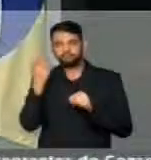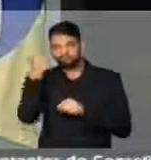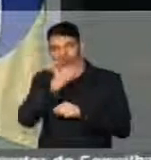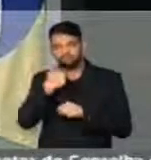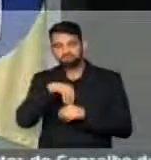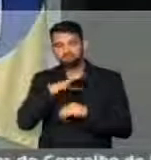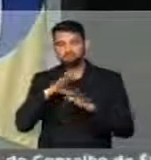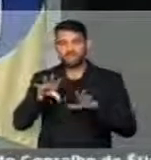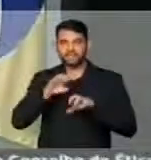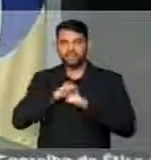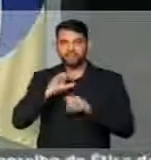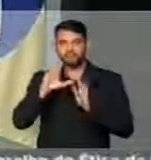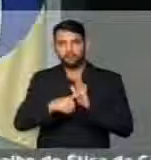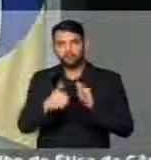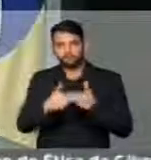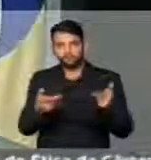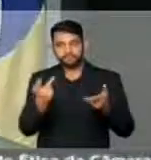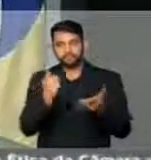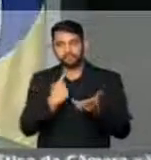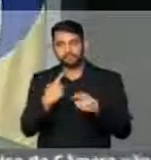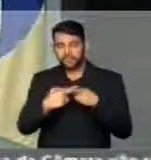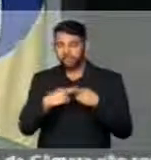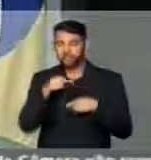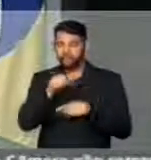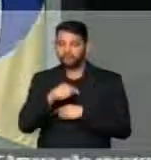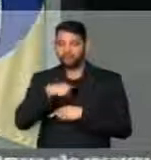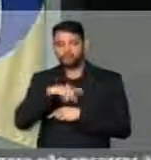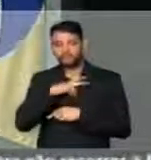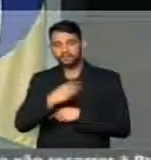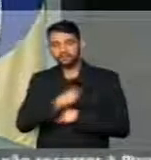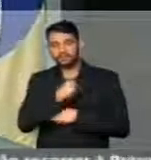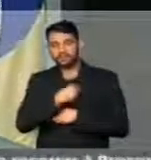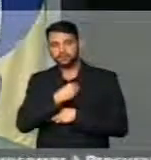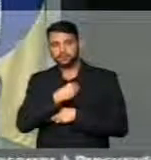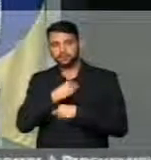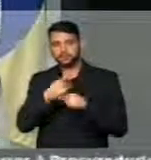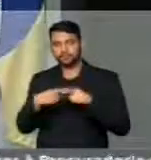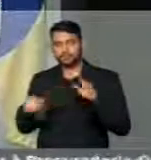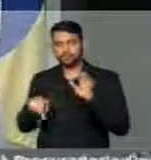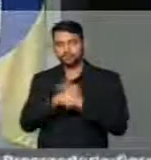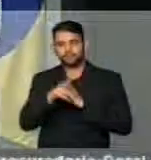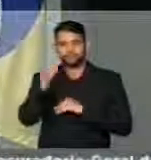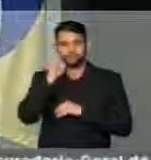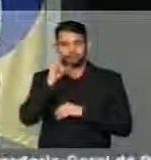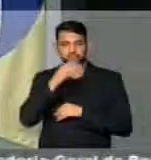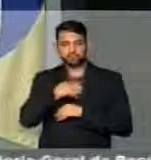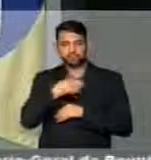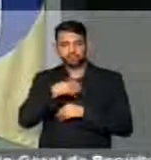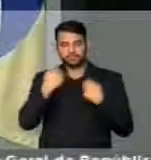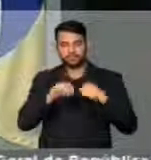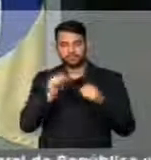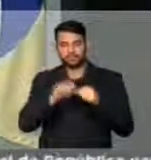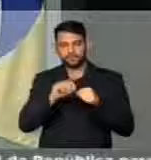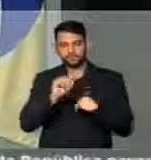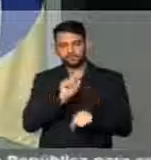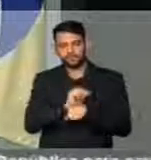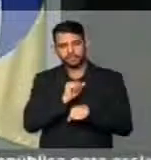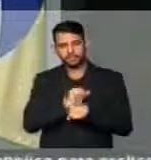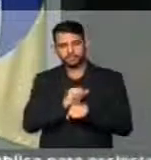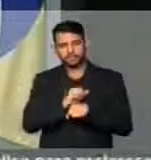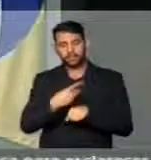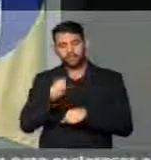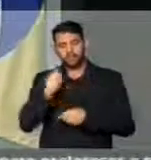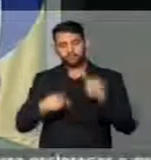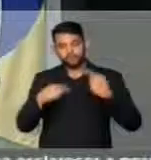ser conivente com a corrupção. Porque aí sim, vocês estão sendo contraditórios com sua própria história. A gente precisa fazer essa reflexão, que